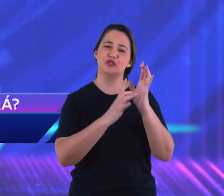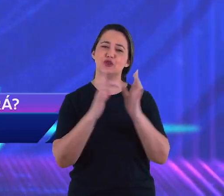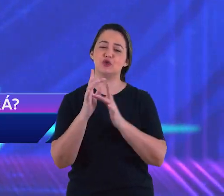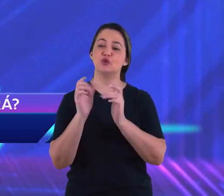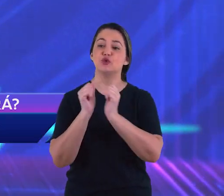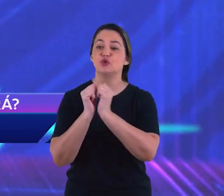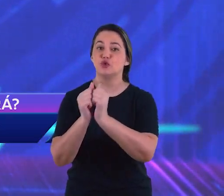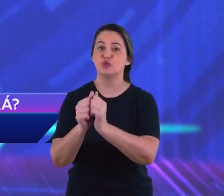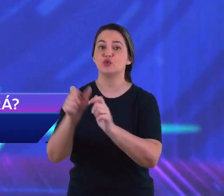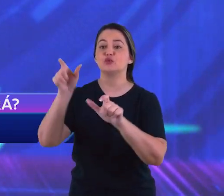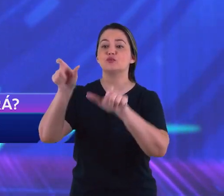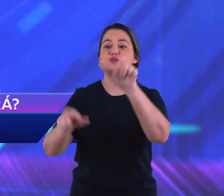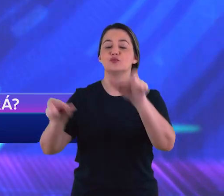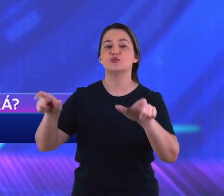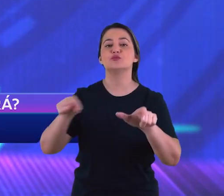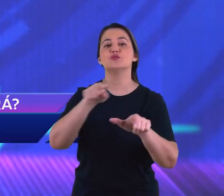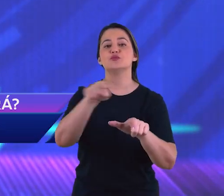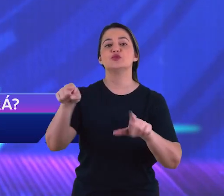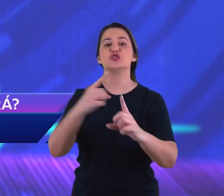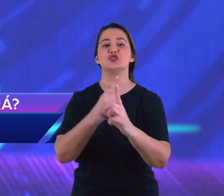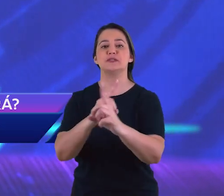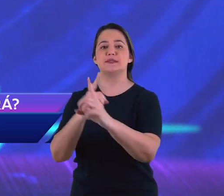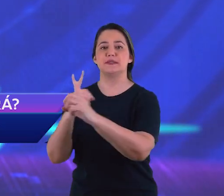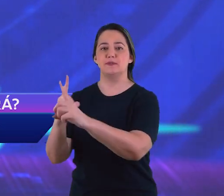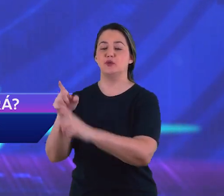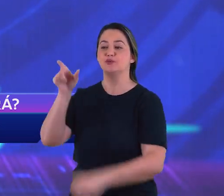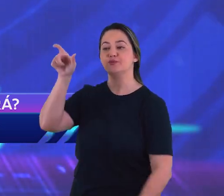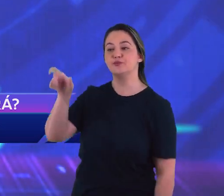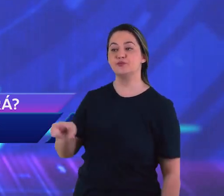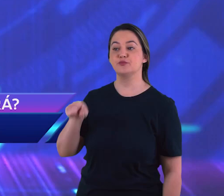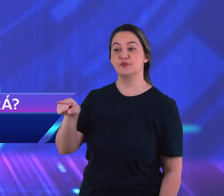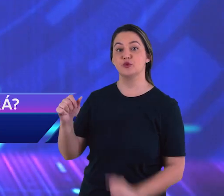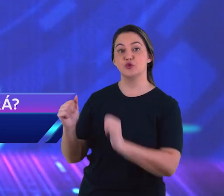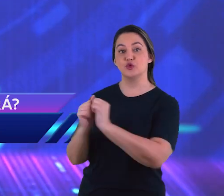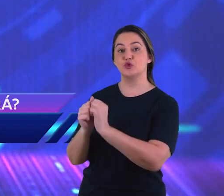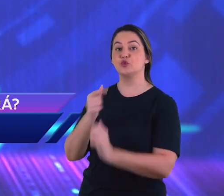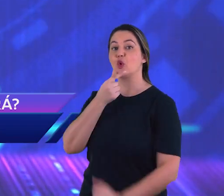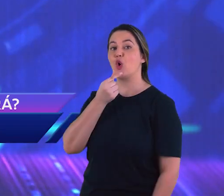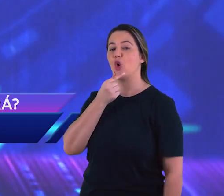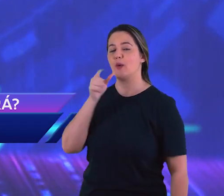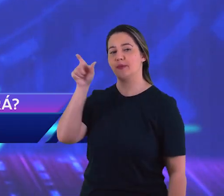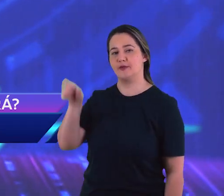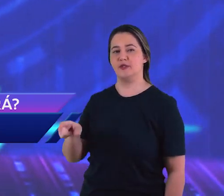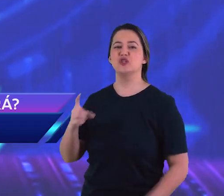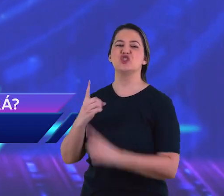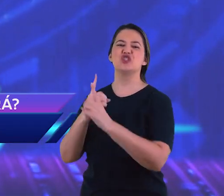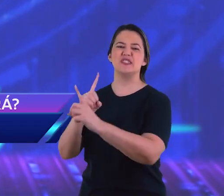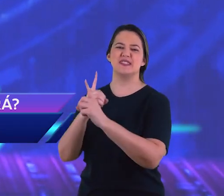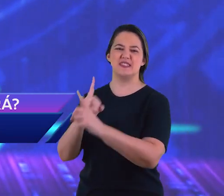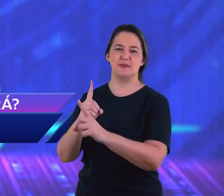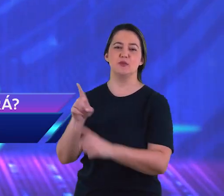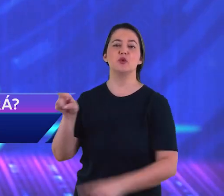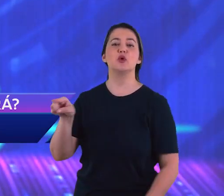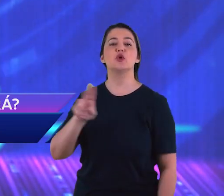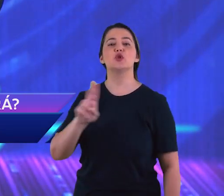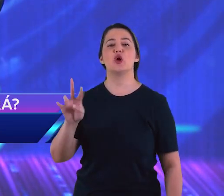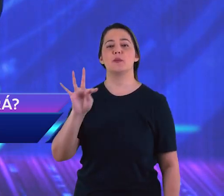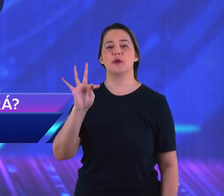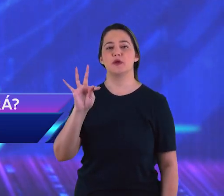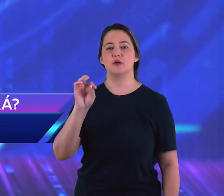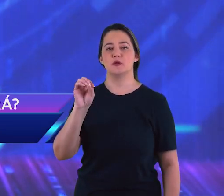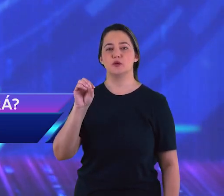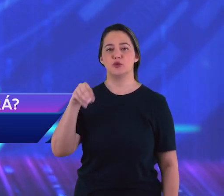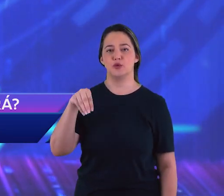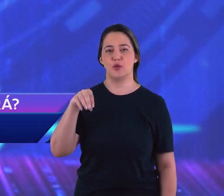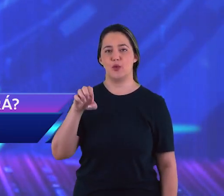discípulos e especialmente com um deles chamado Tomé. Tomé é conhecido por ser um